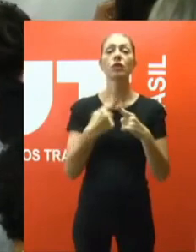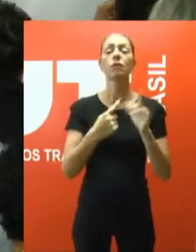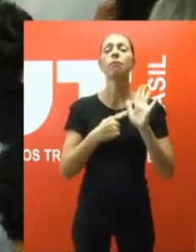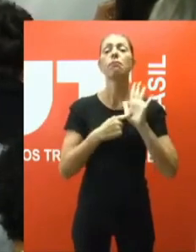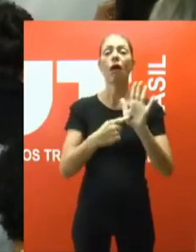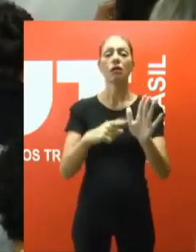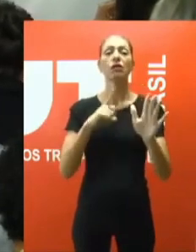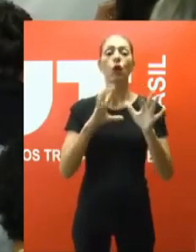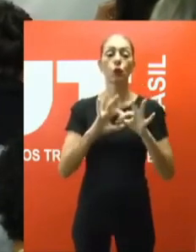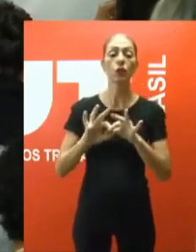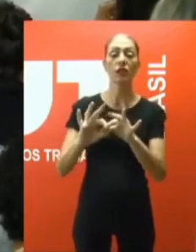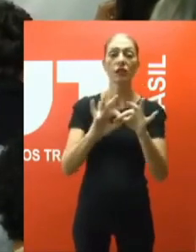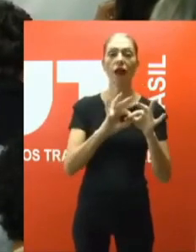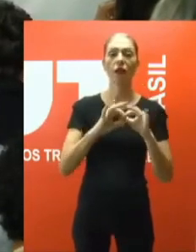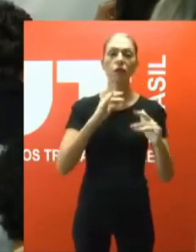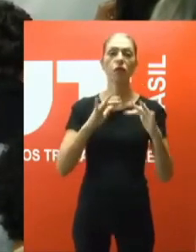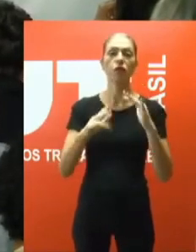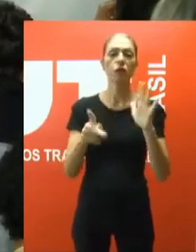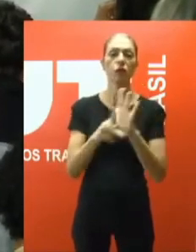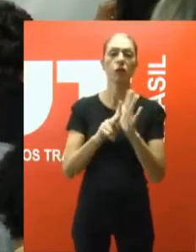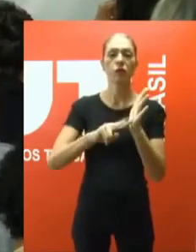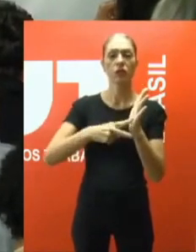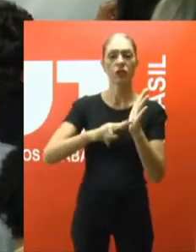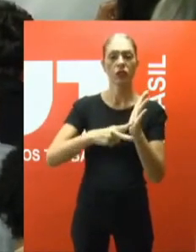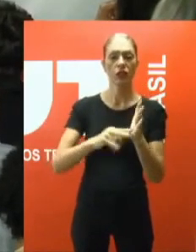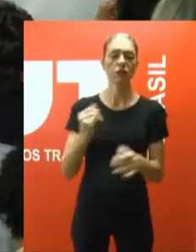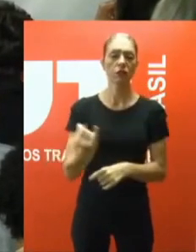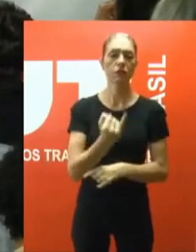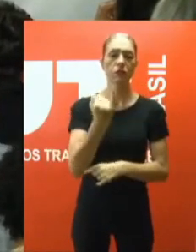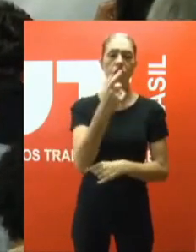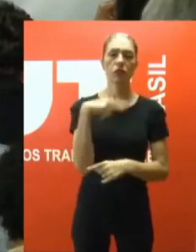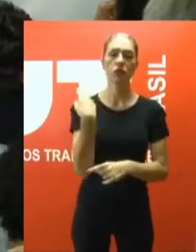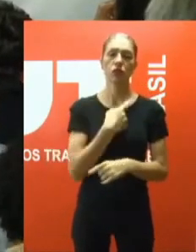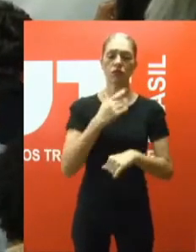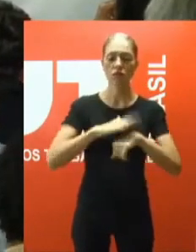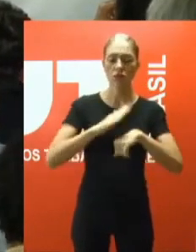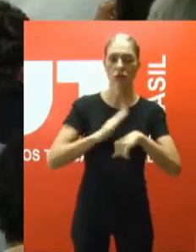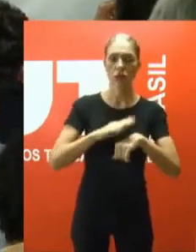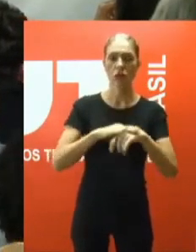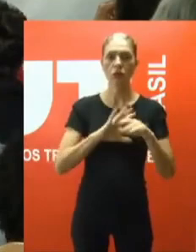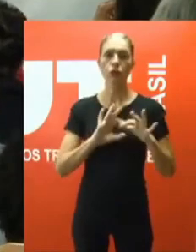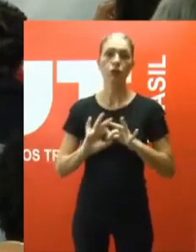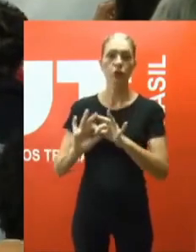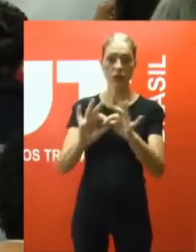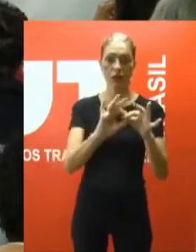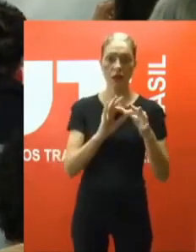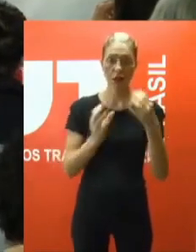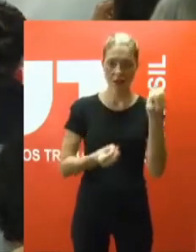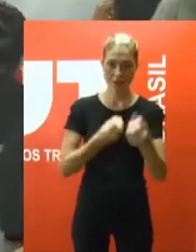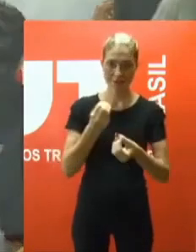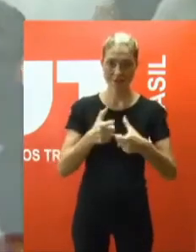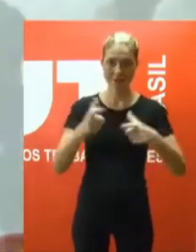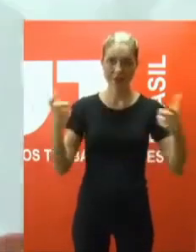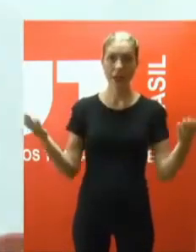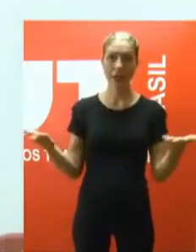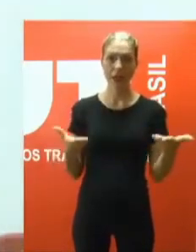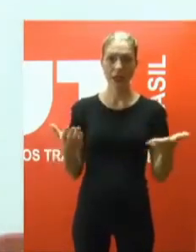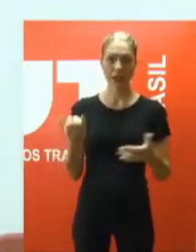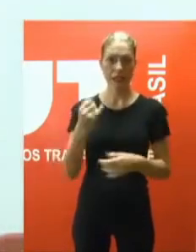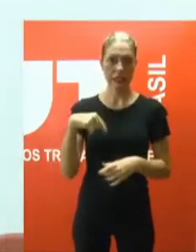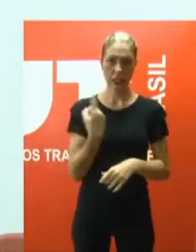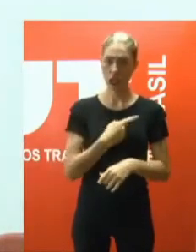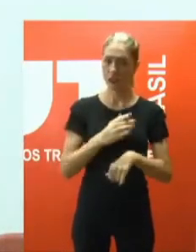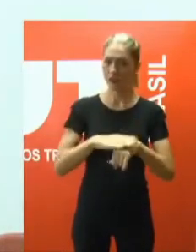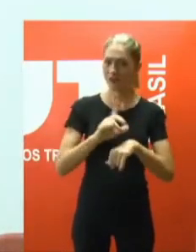unidade do movimento sindical. Nunca foi tão importante a gente construir essa unidade e ampliar o nosso movimento como agora. Se nós não fizermos isso, a gente